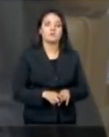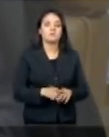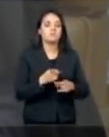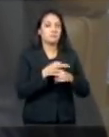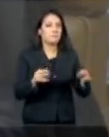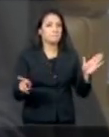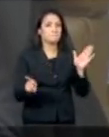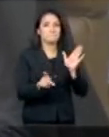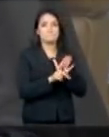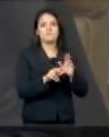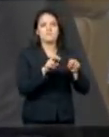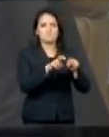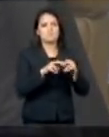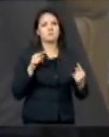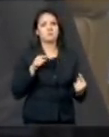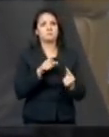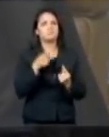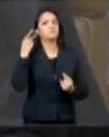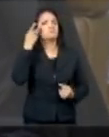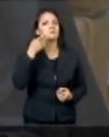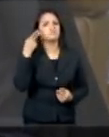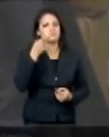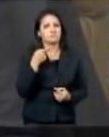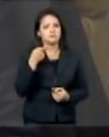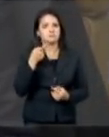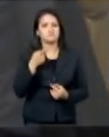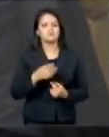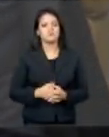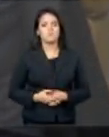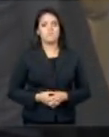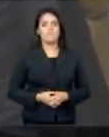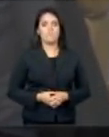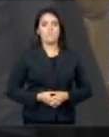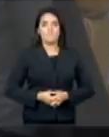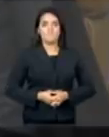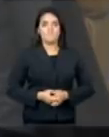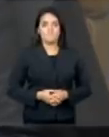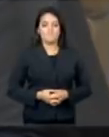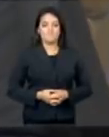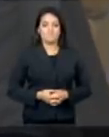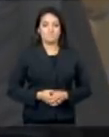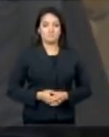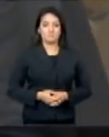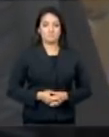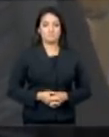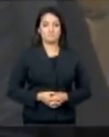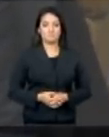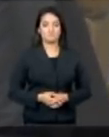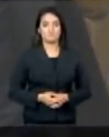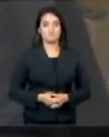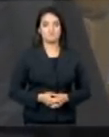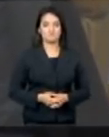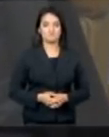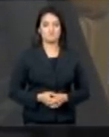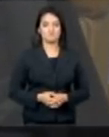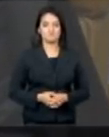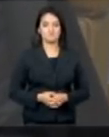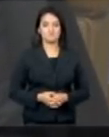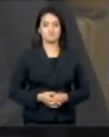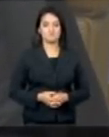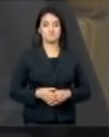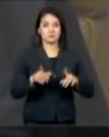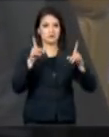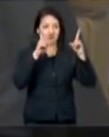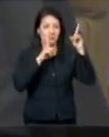política fecha aspas isso é essa preocupação da